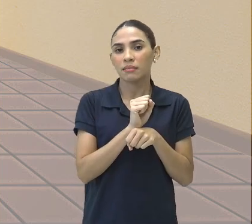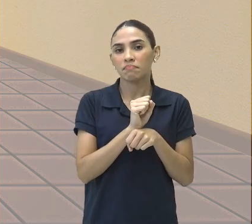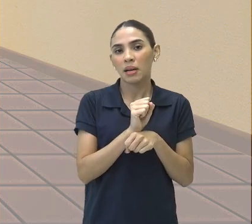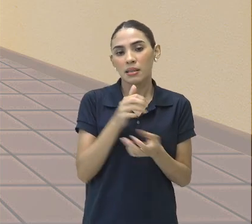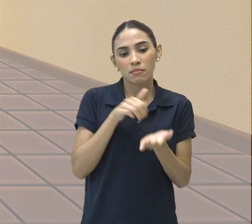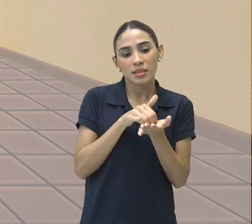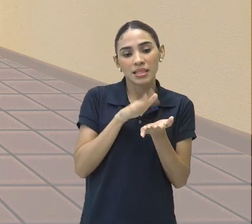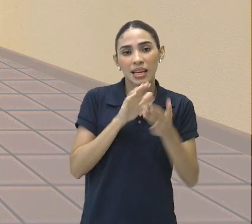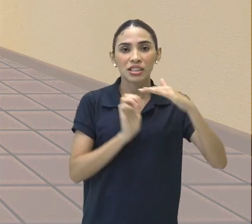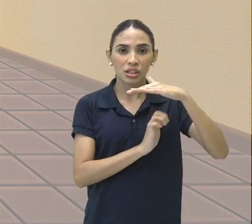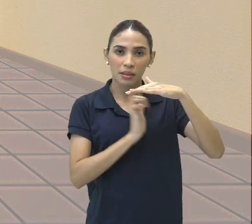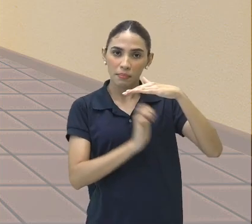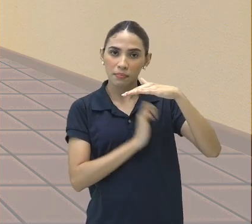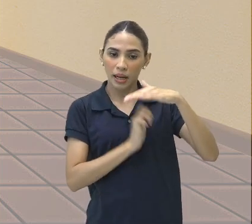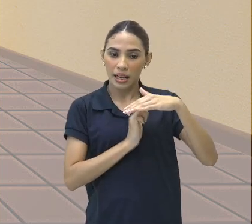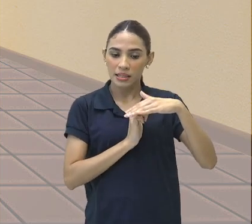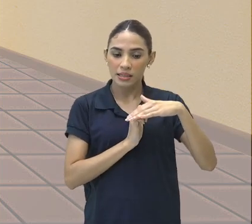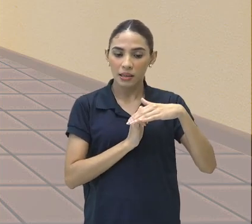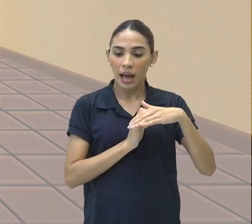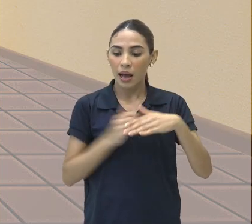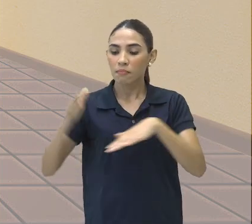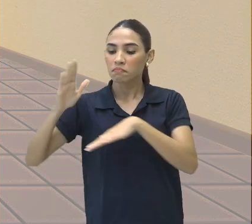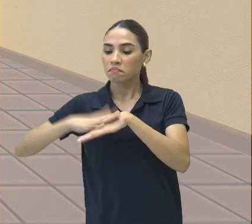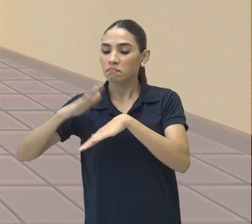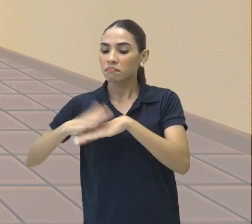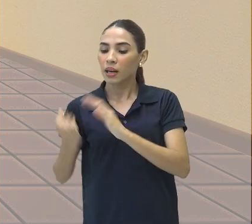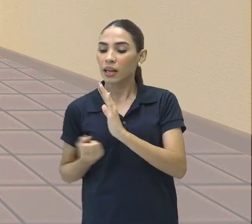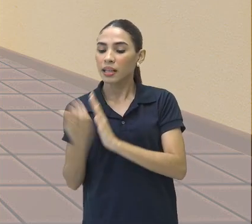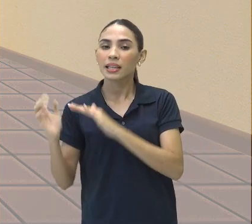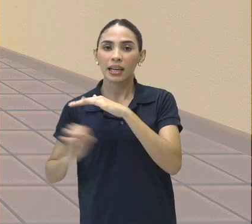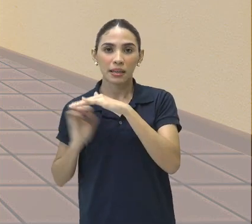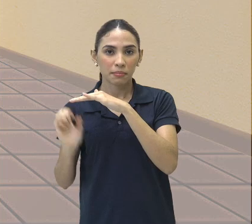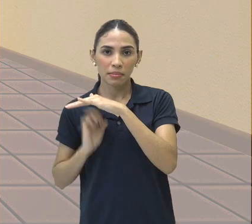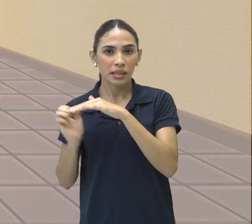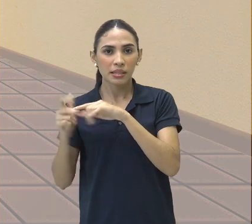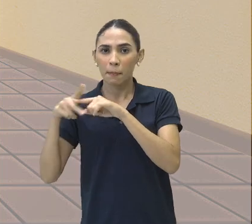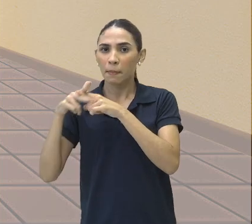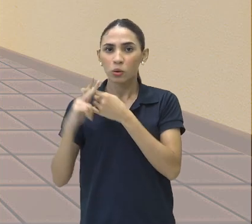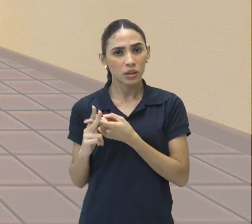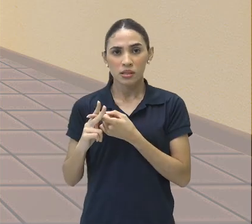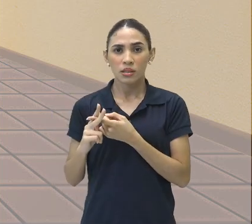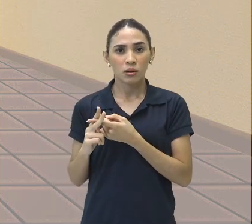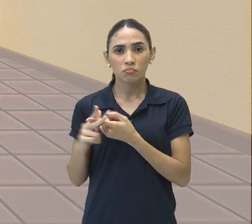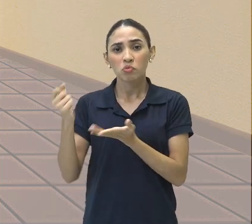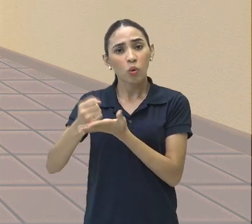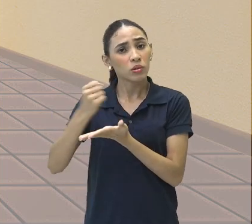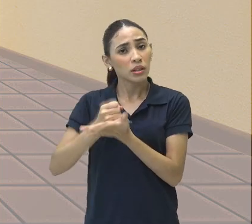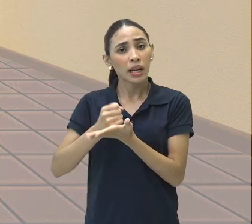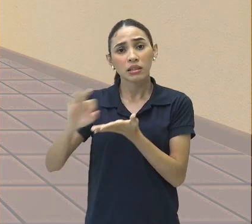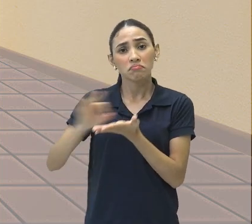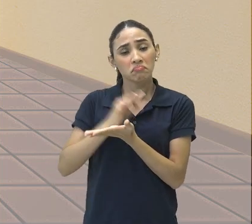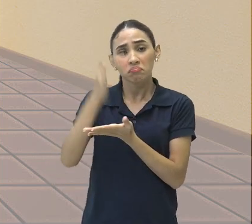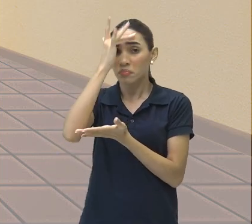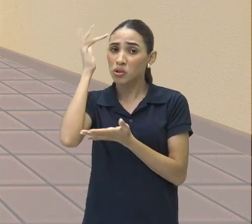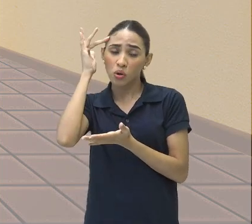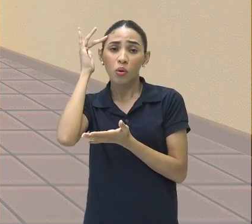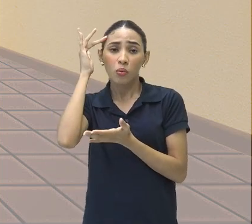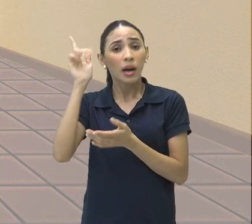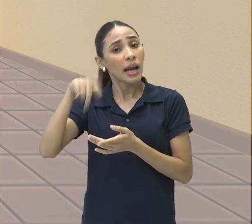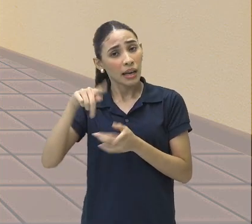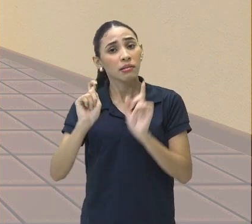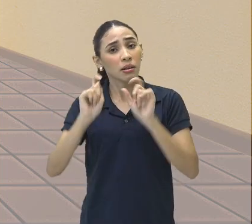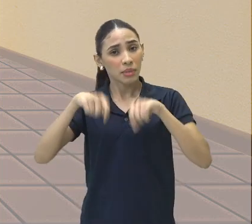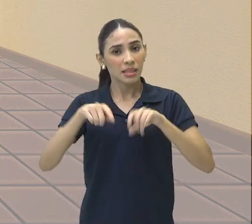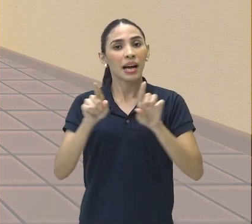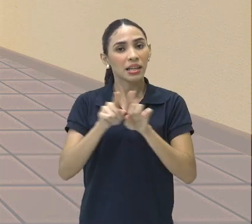numa empresa de manutenção e ela própria cria a sua própria empresa de manutenção e contrata pessoas para ajudar ela. Também é uma